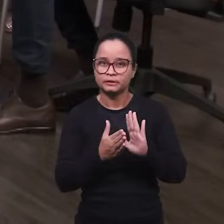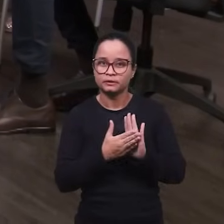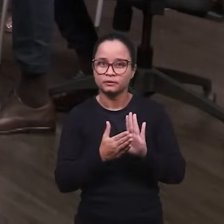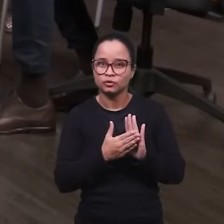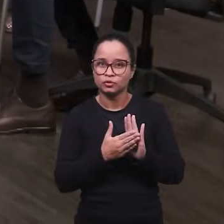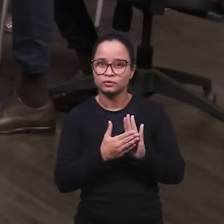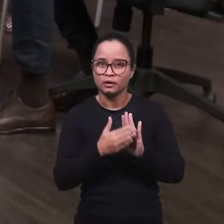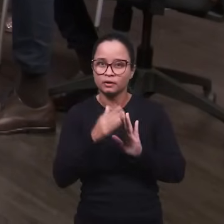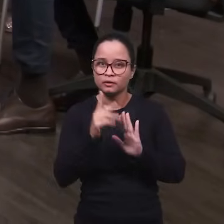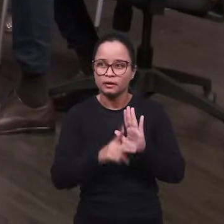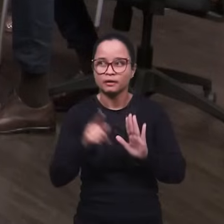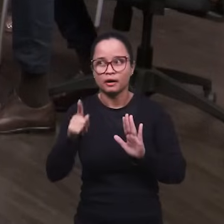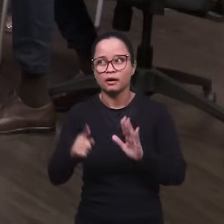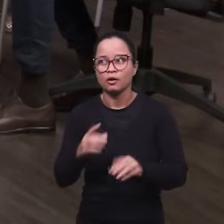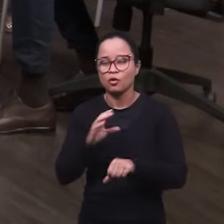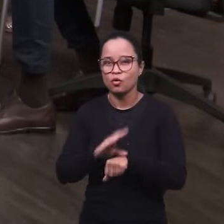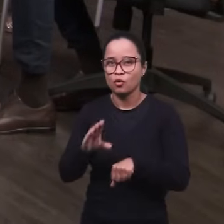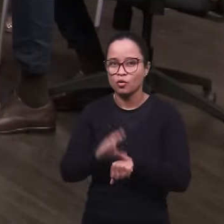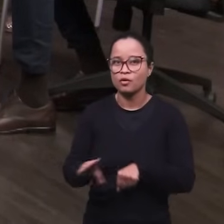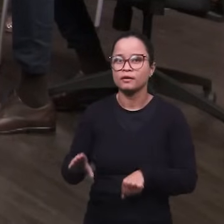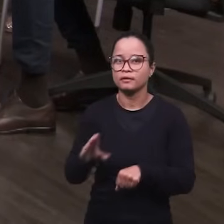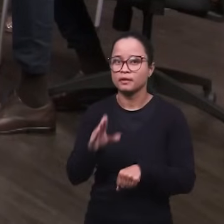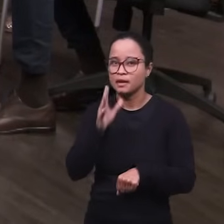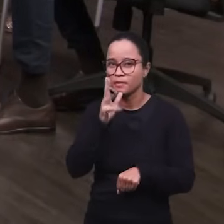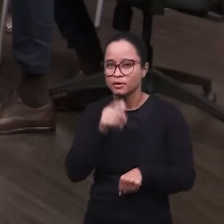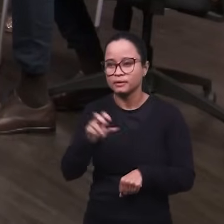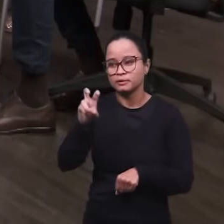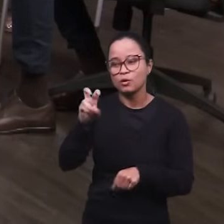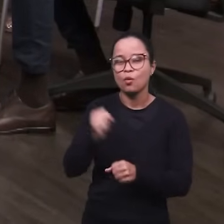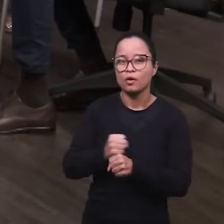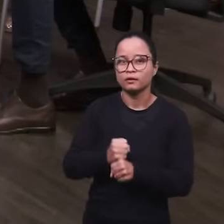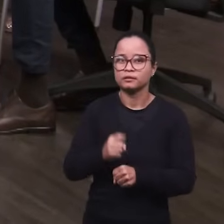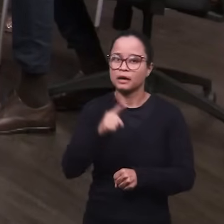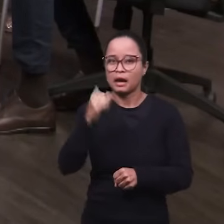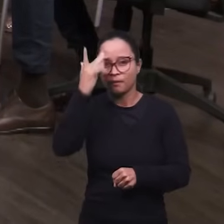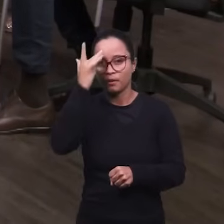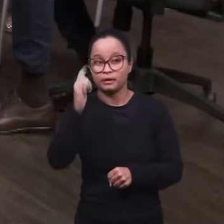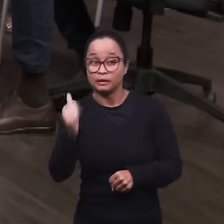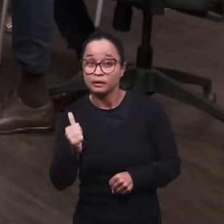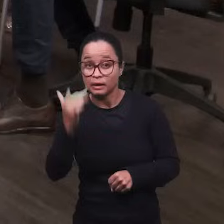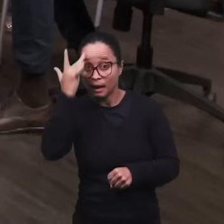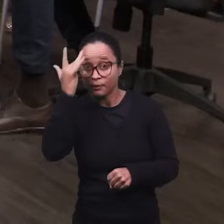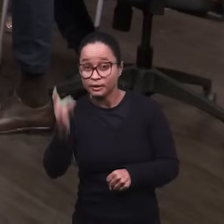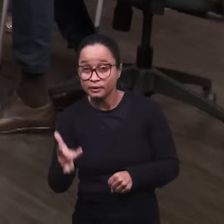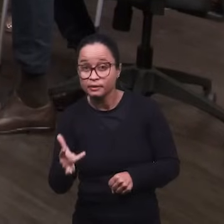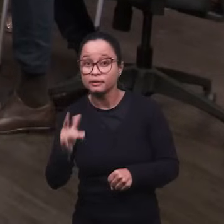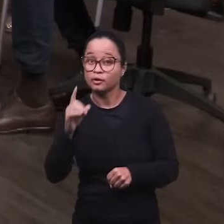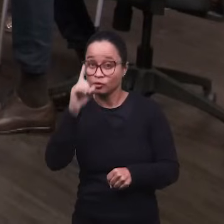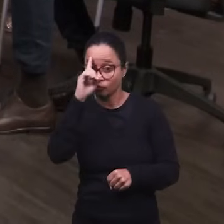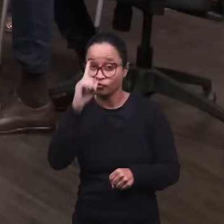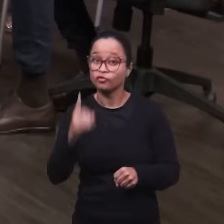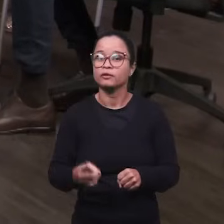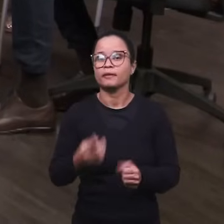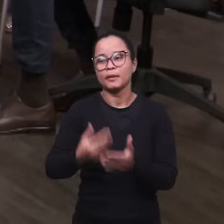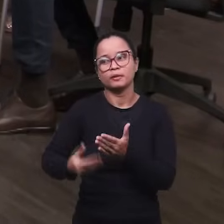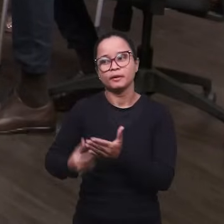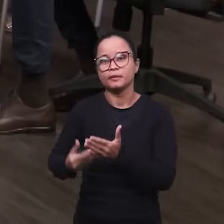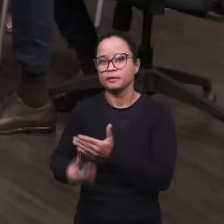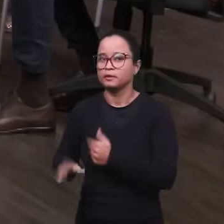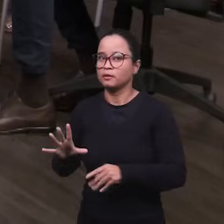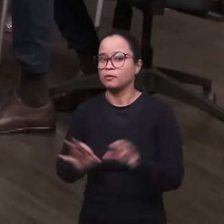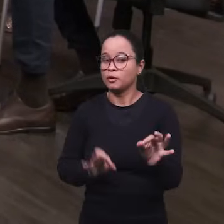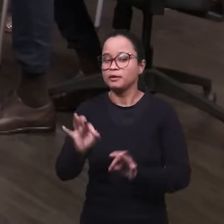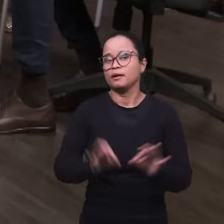anos, e você quer ganhar X, amanhã você tem um dia a menos nesse projeto. Você já perdeu um dia para alcançar aquilo ali. Depois de amanhã, 2 dias e por aí